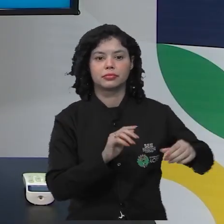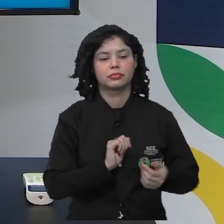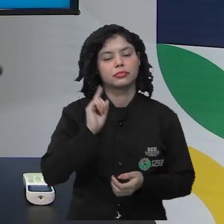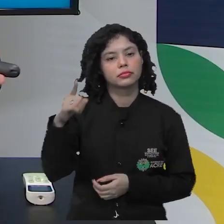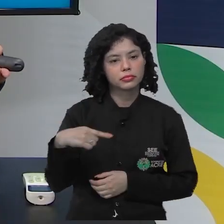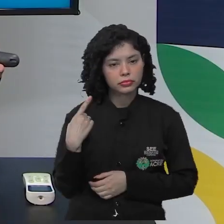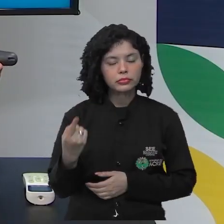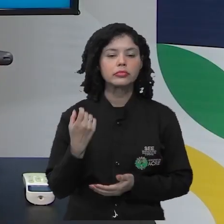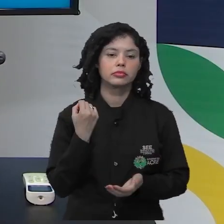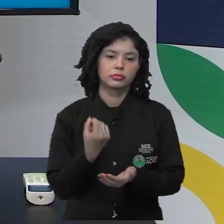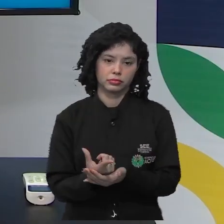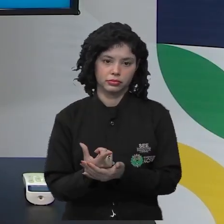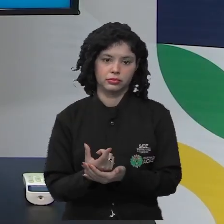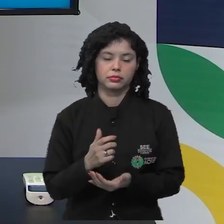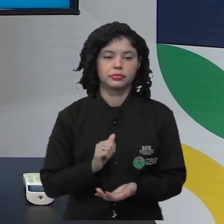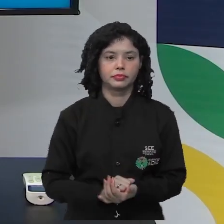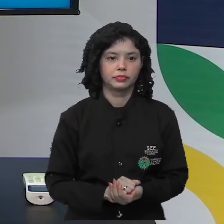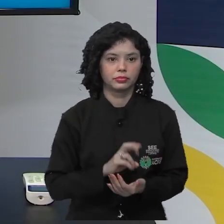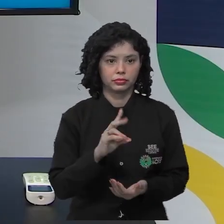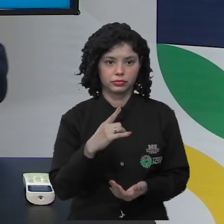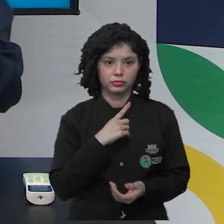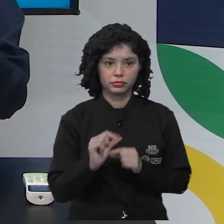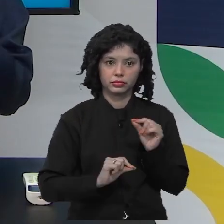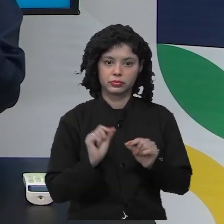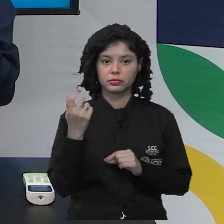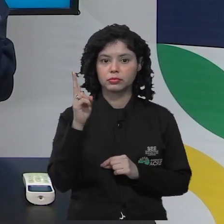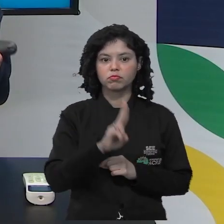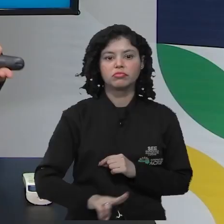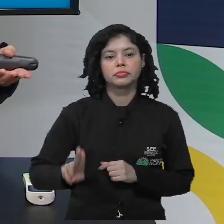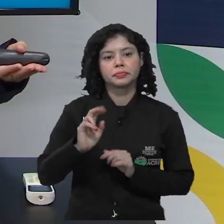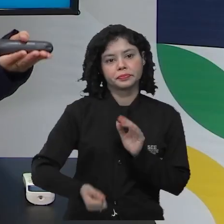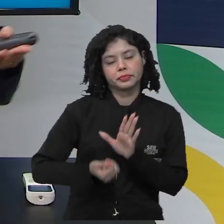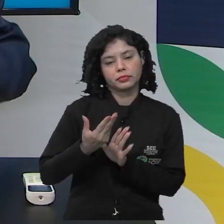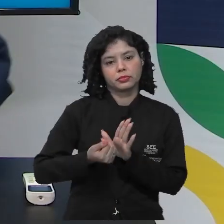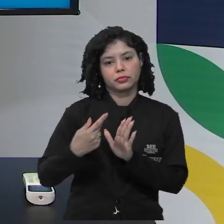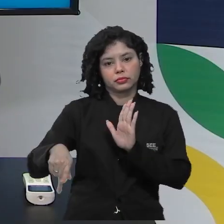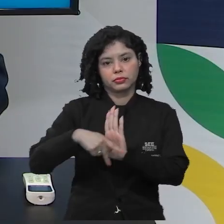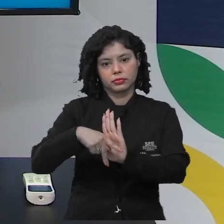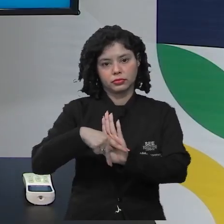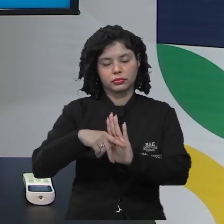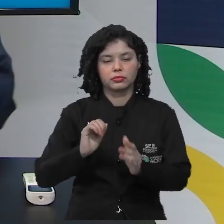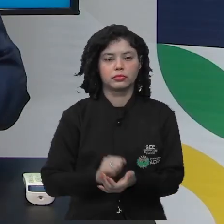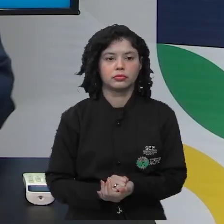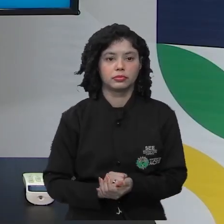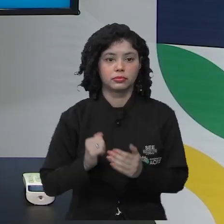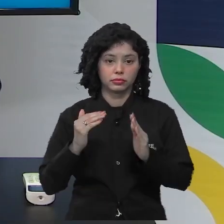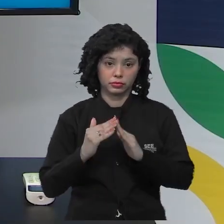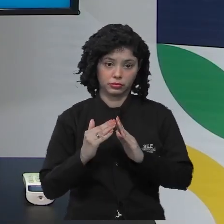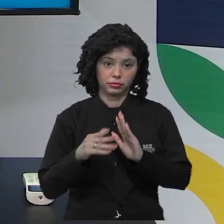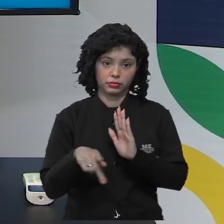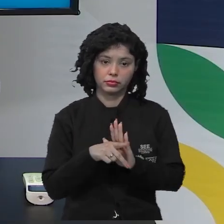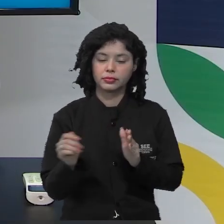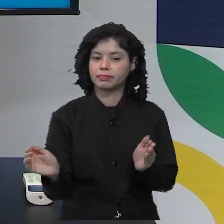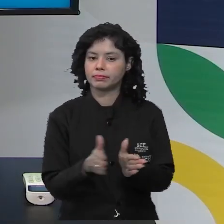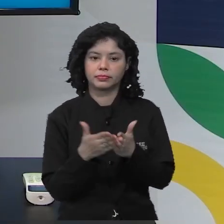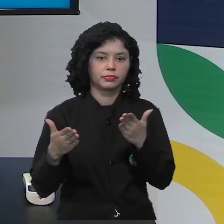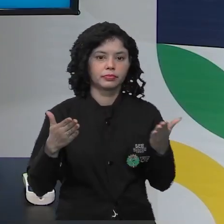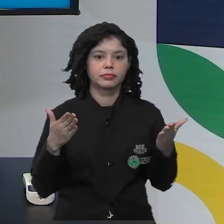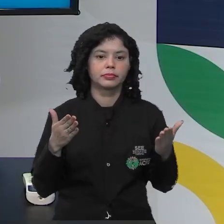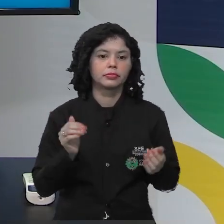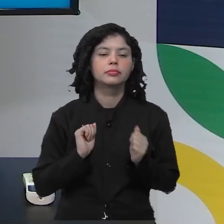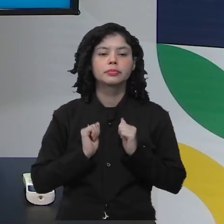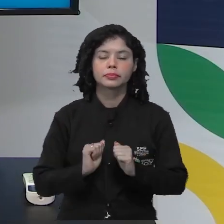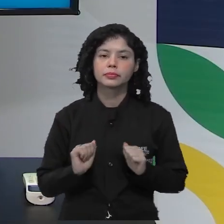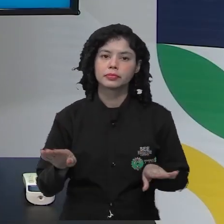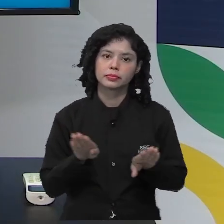após o pagamento, né, ali da placa, você vai ter o quê? A energia gerada pela sua própria residência, o que é maravilhoso. E aí você